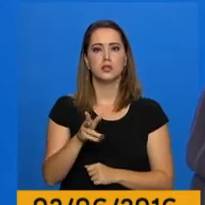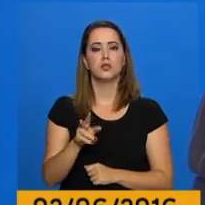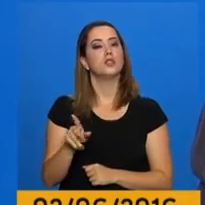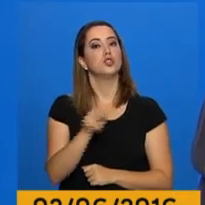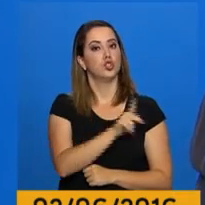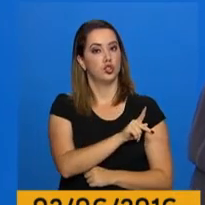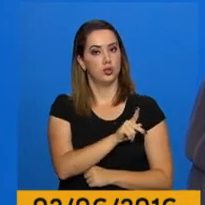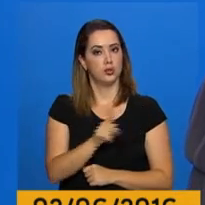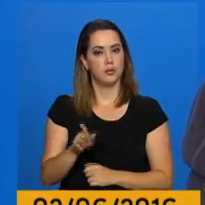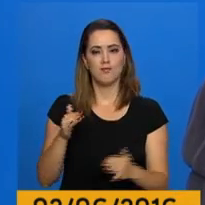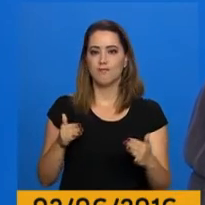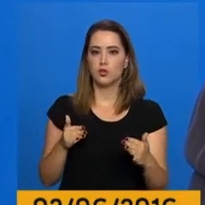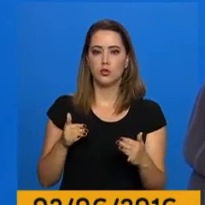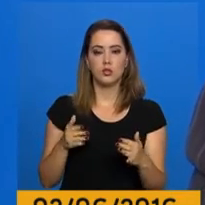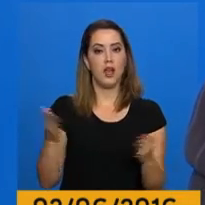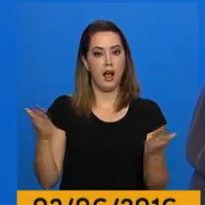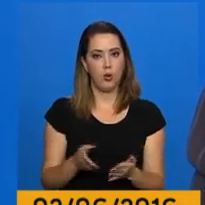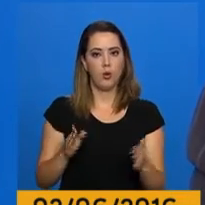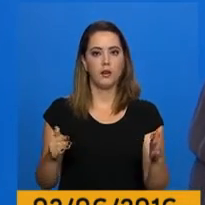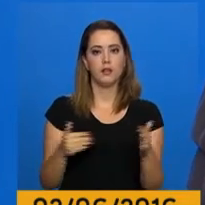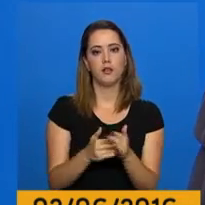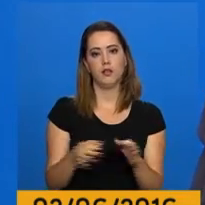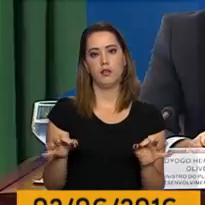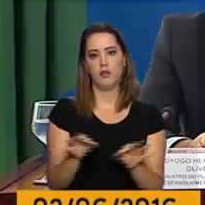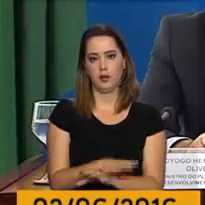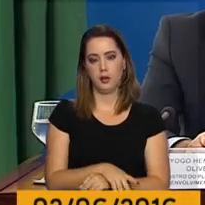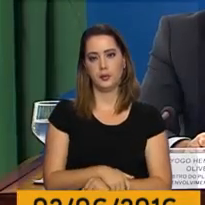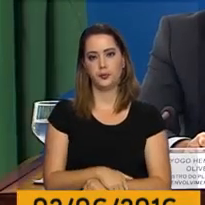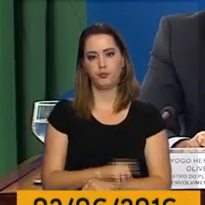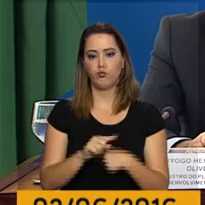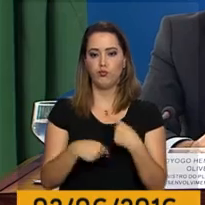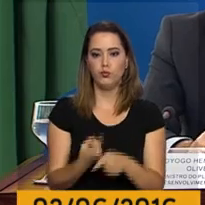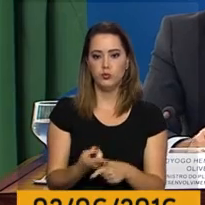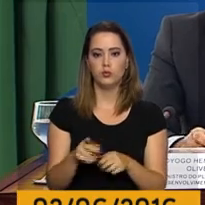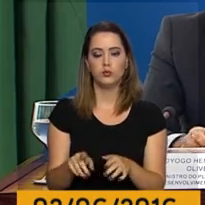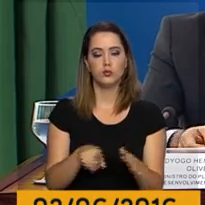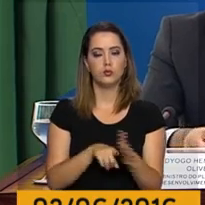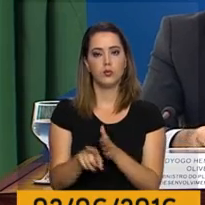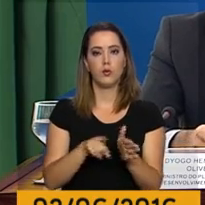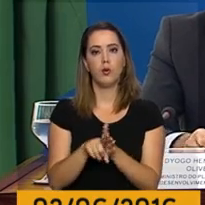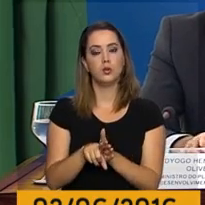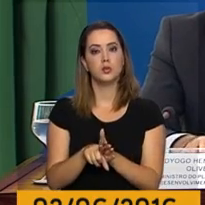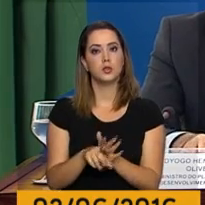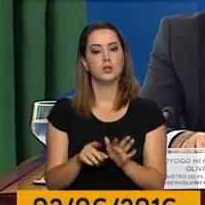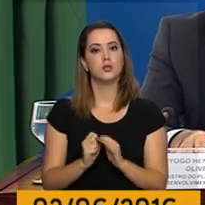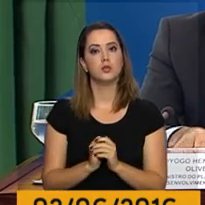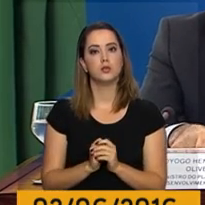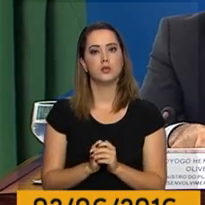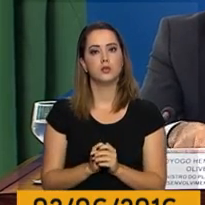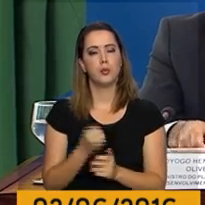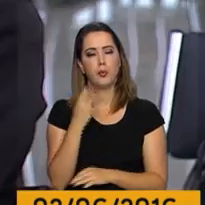de agora até a decisão final. Tá bom, próxima pergunta do Galton Sé, do SBT. Boa